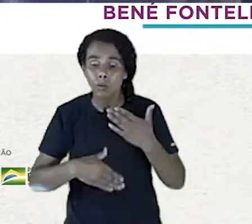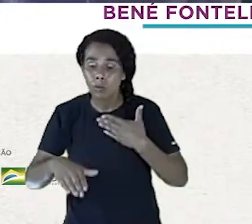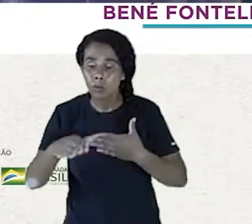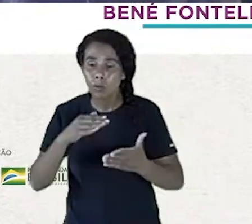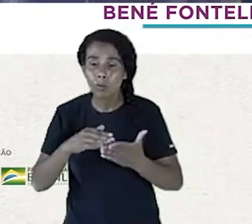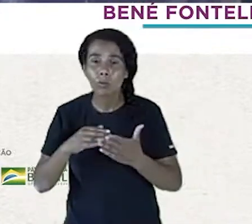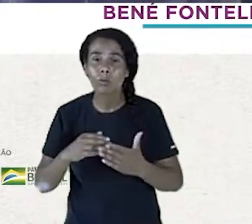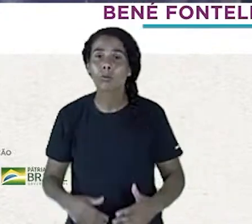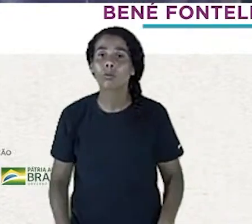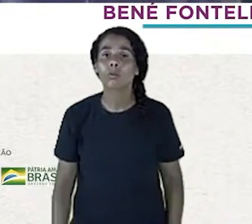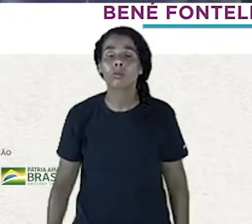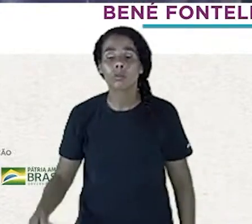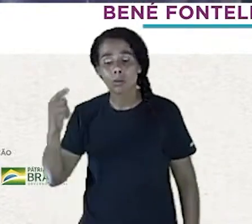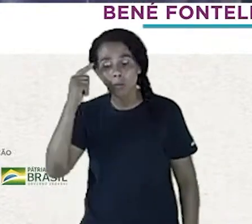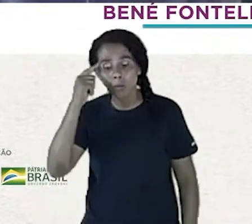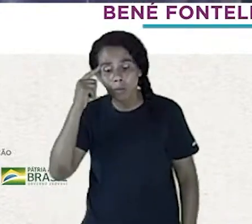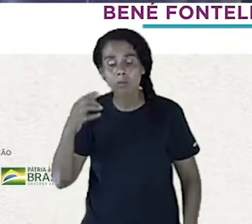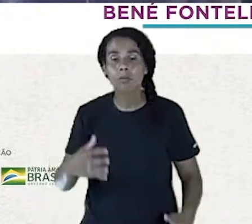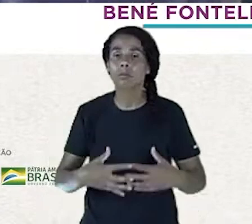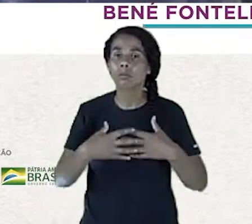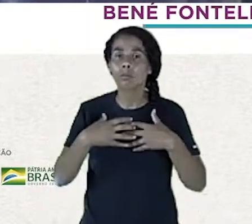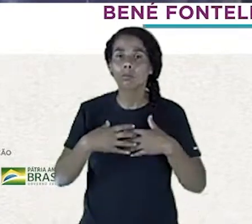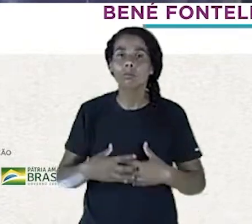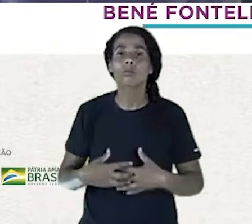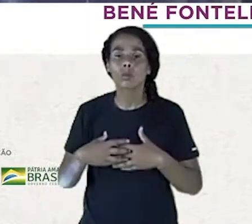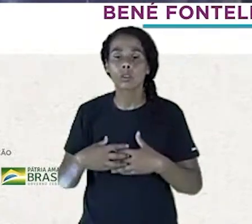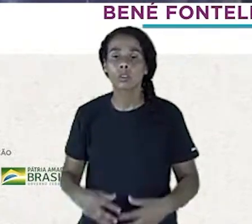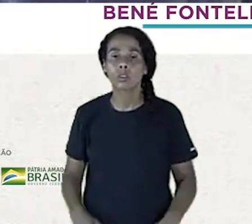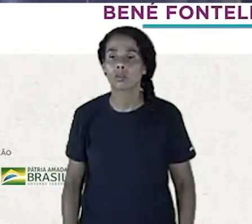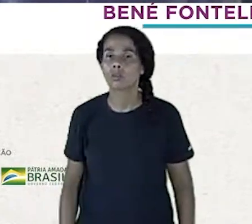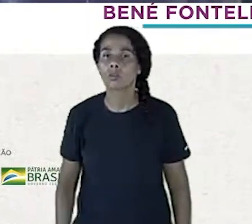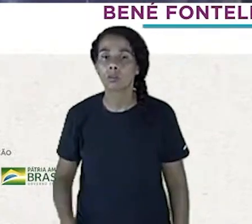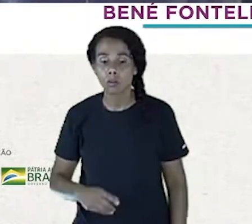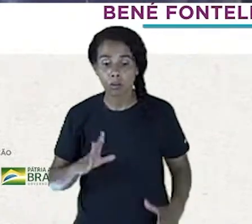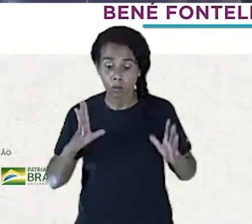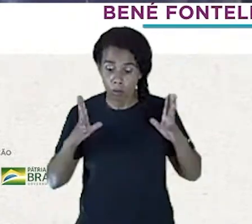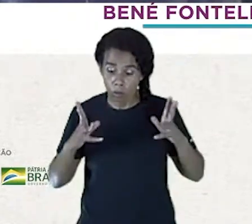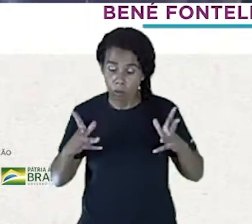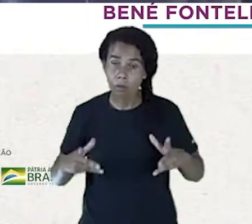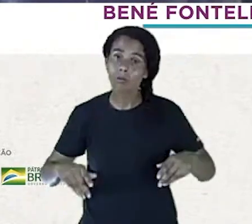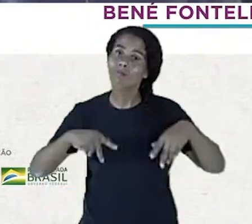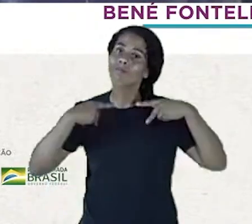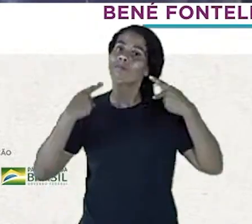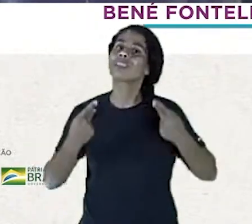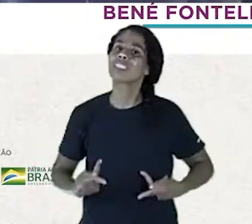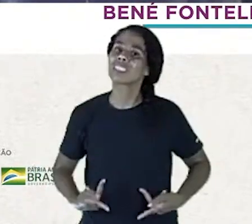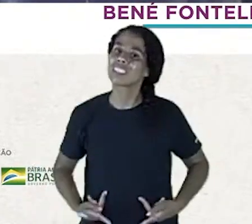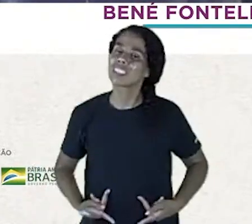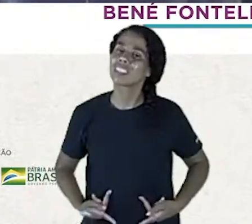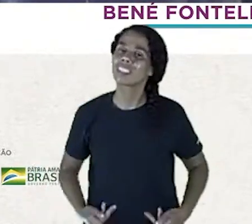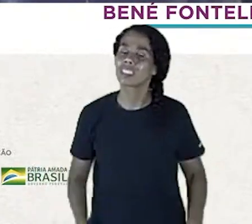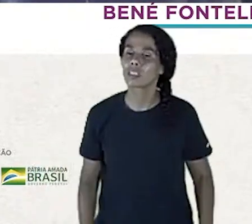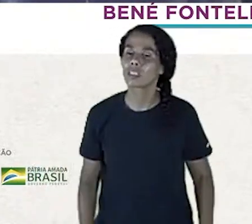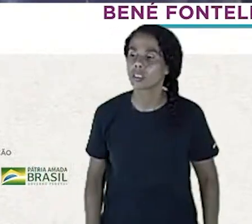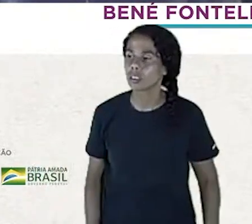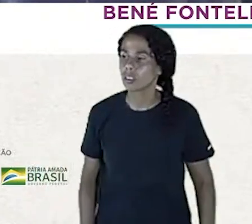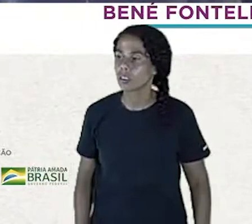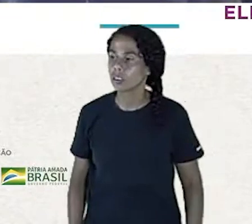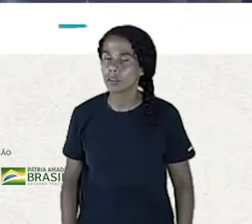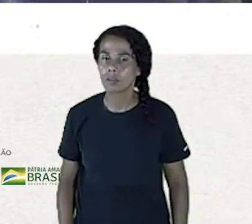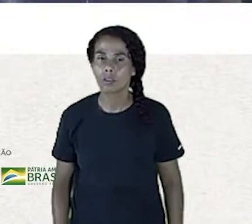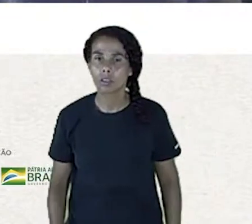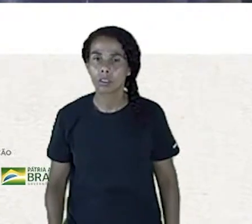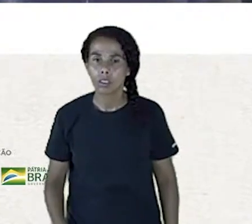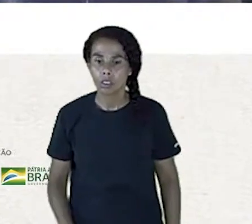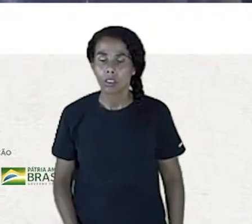Eu cheguei Por isso que outro dia, quando vocês me propuseram fazer essa conversa, eu mandei um recado